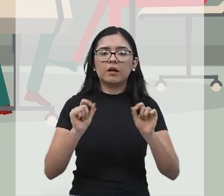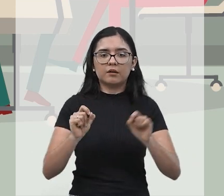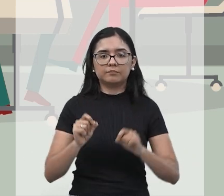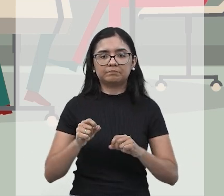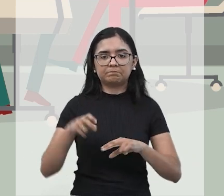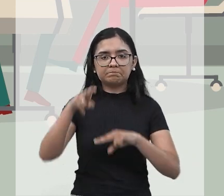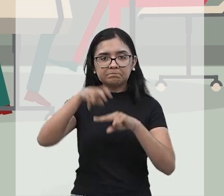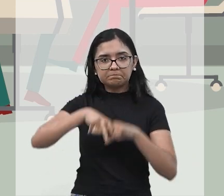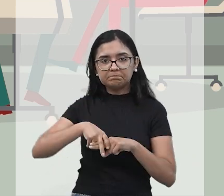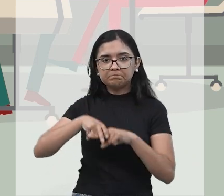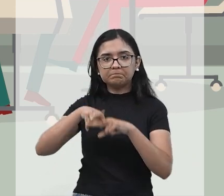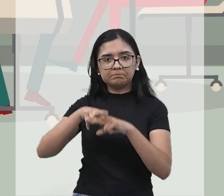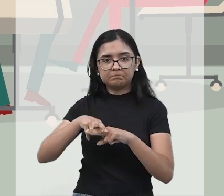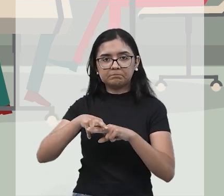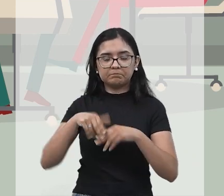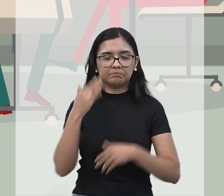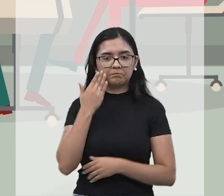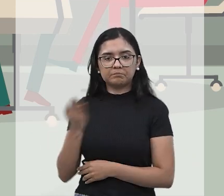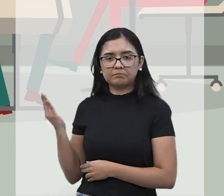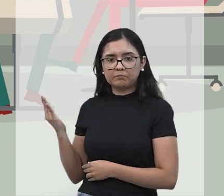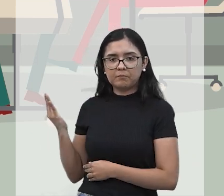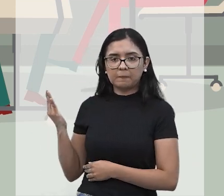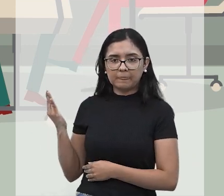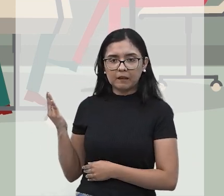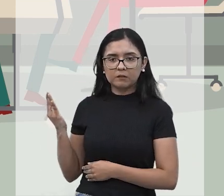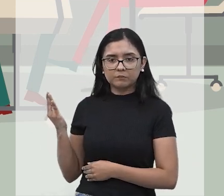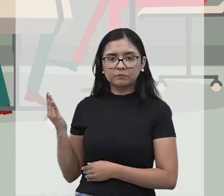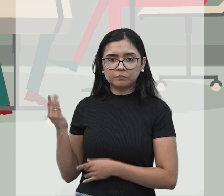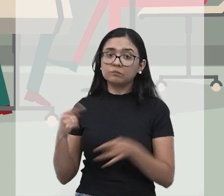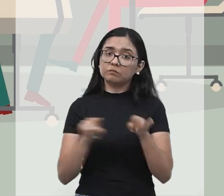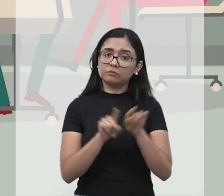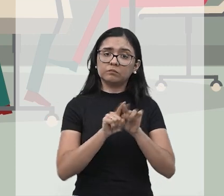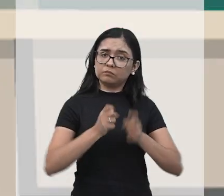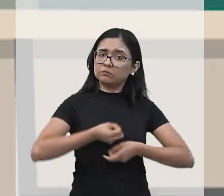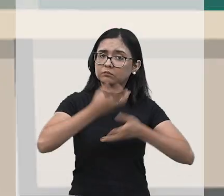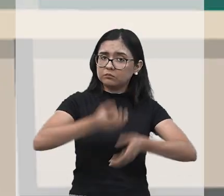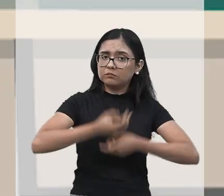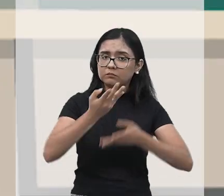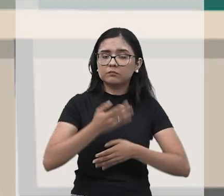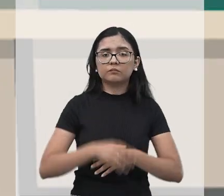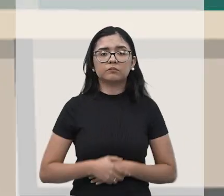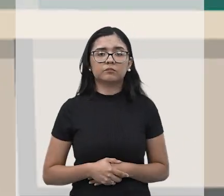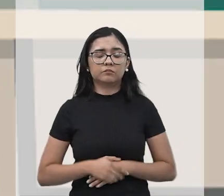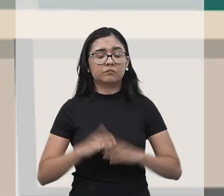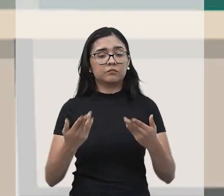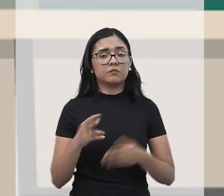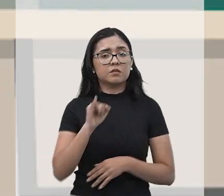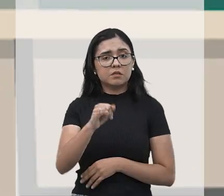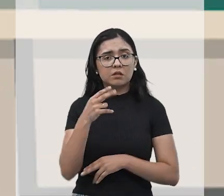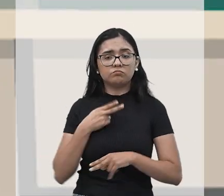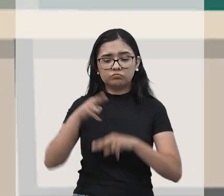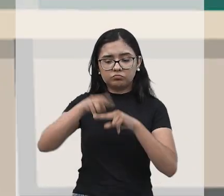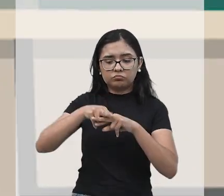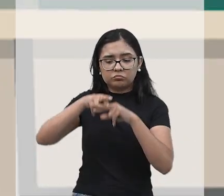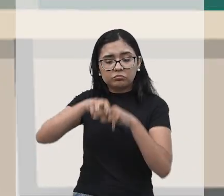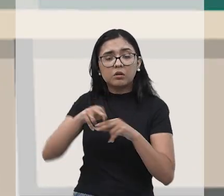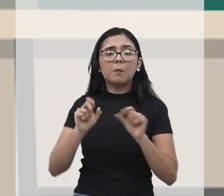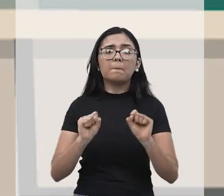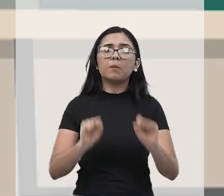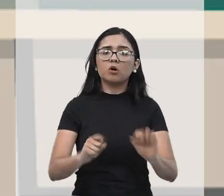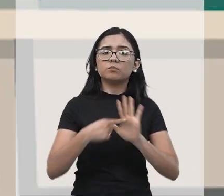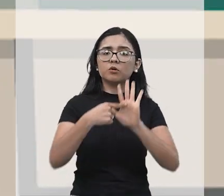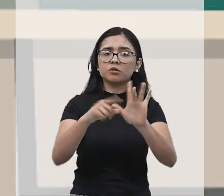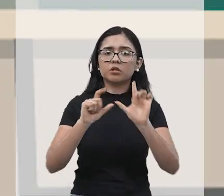as pernas cruzadas. A posição das pernas também diz muito sobre você. Quando elas estão cruzadas, elas podem